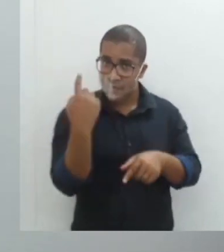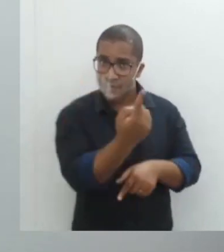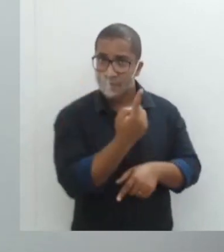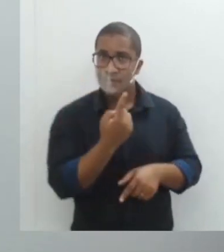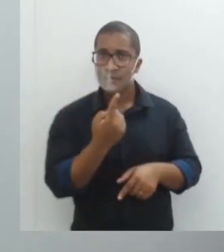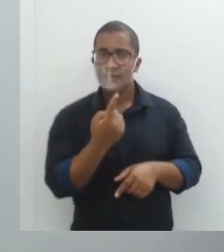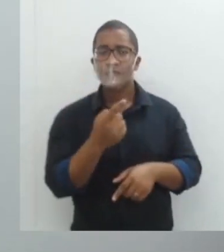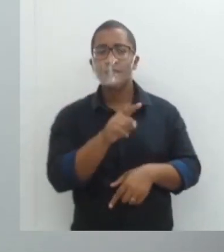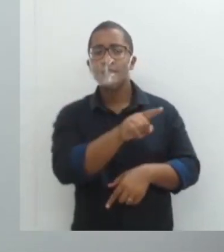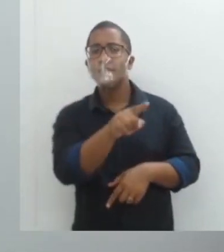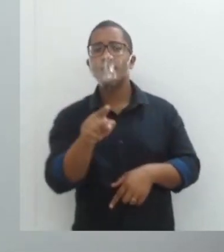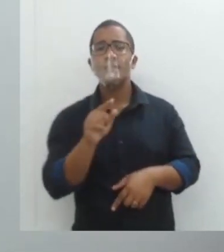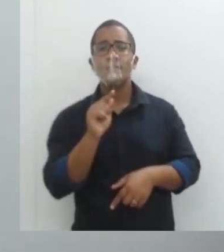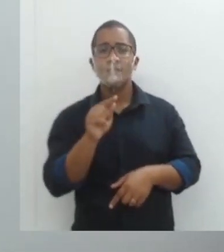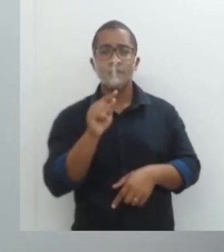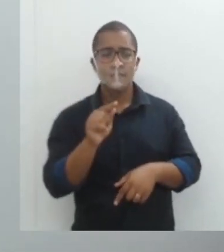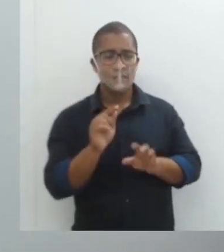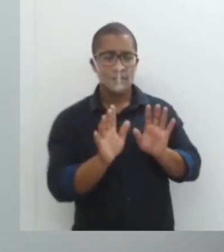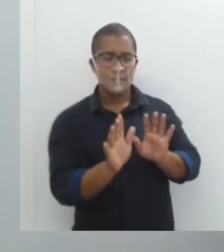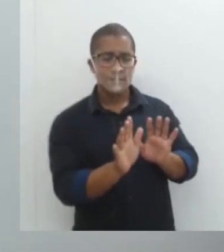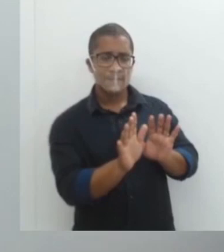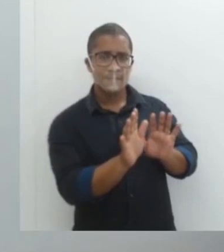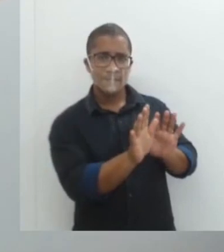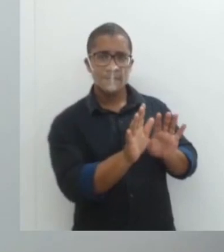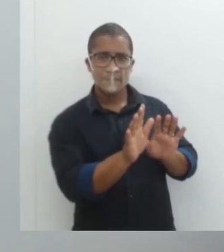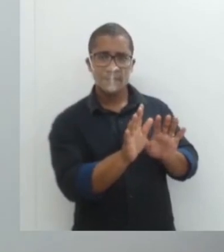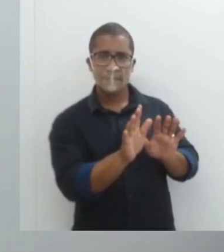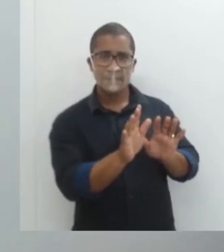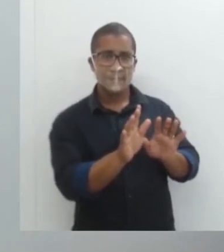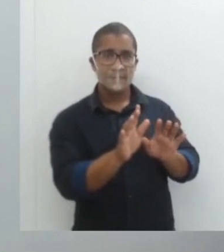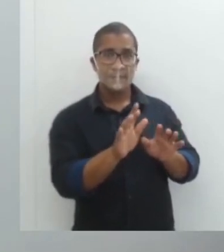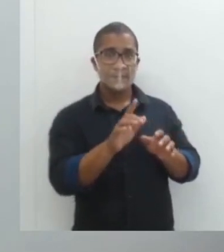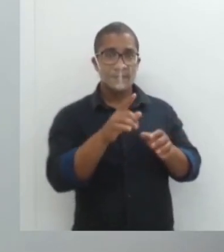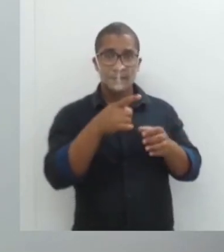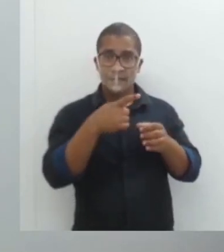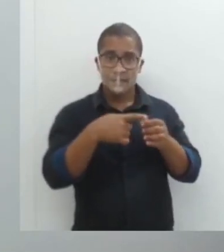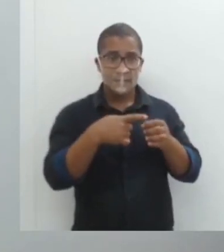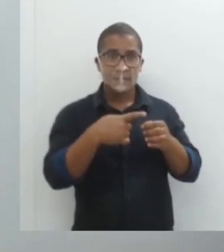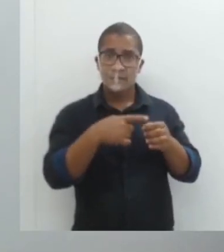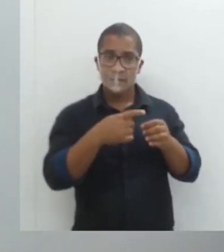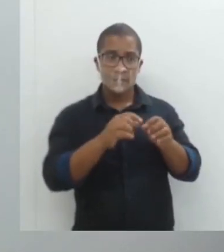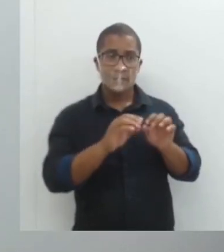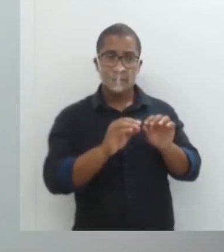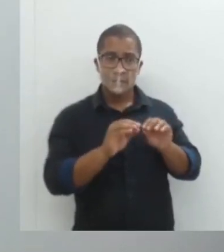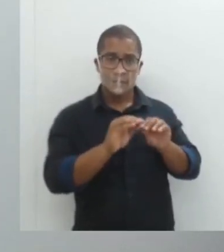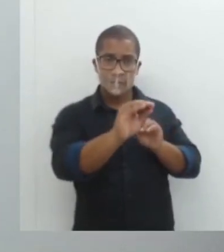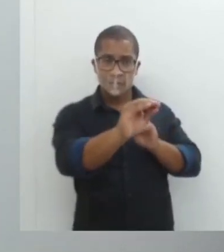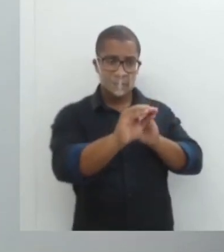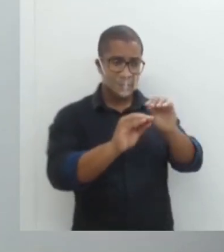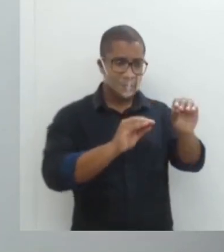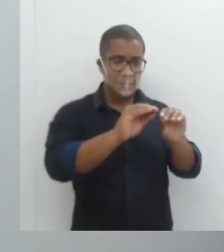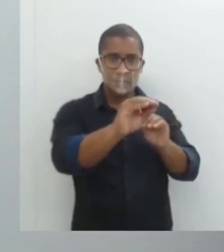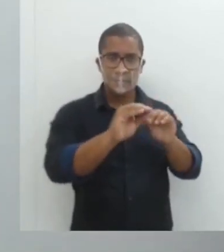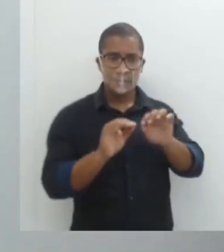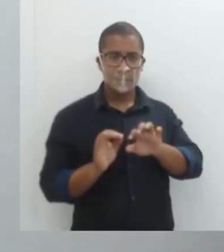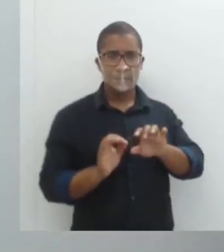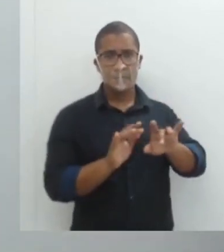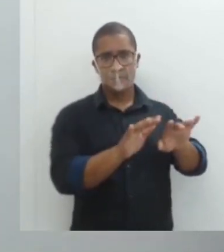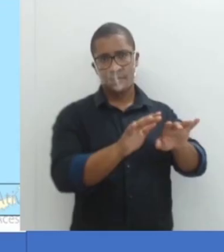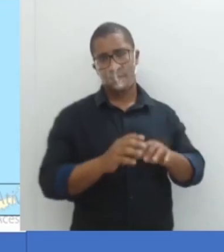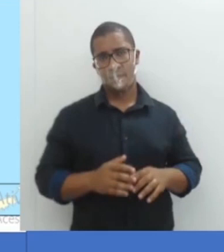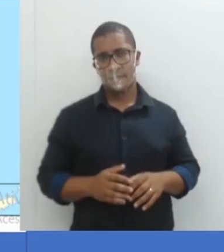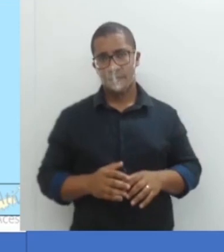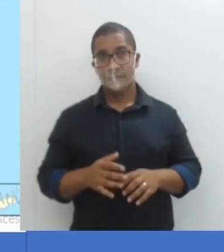simplesmente foi todo migrando do agreste para o sertão, tá bom? Então vem comigo para a gente já ver na tela